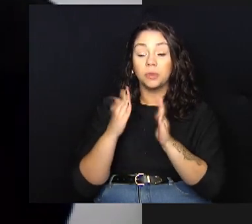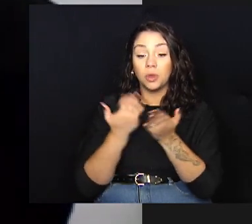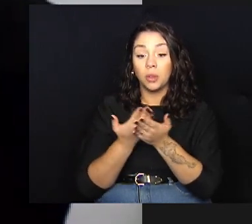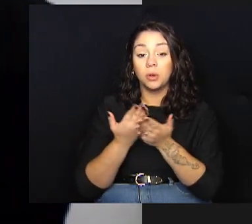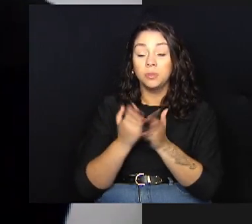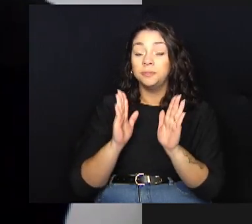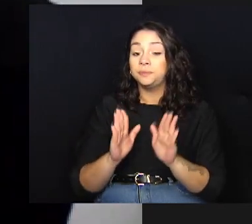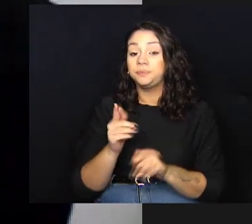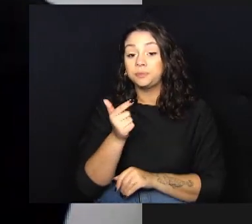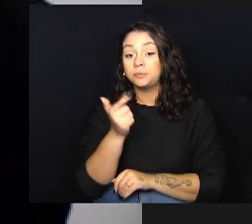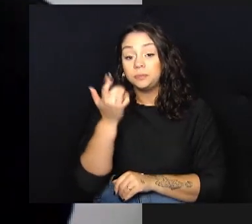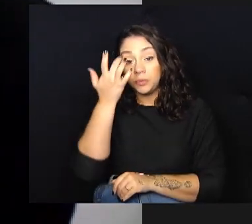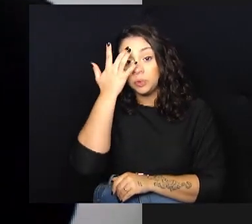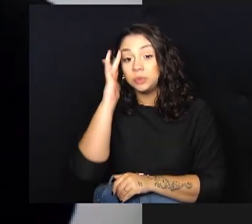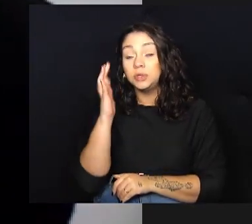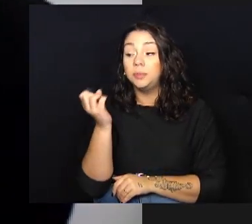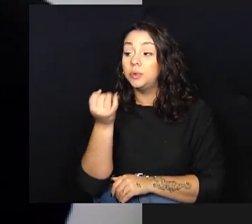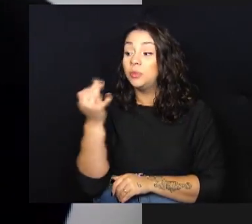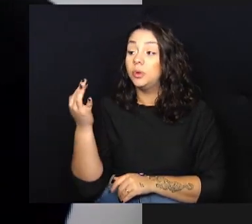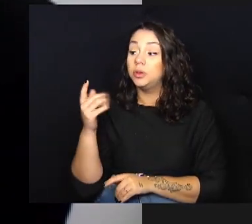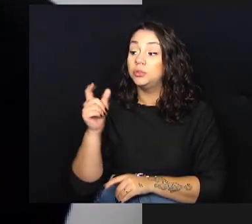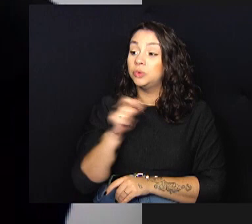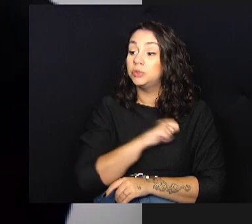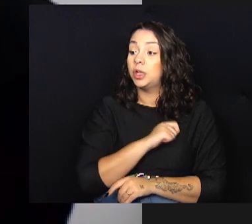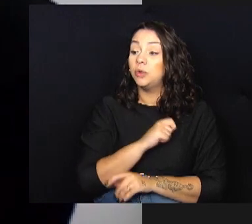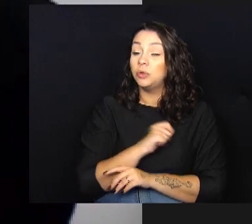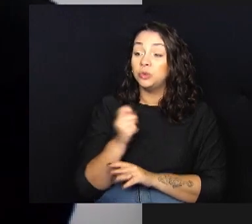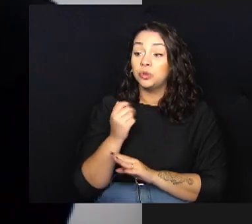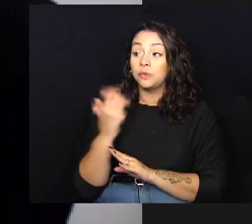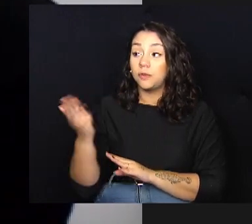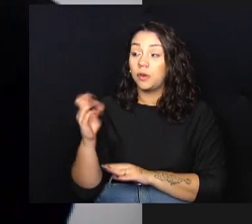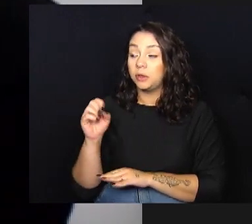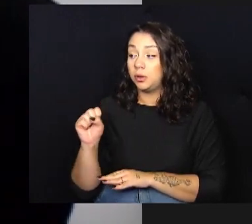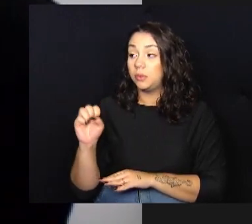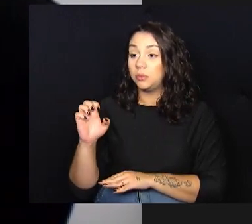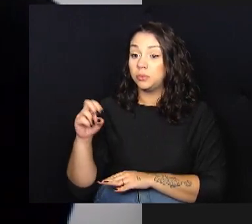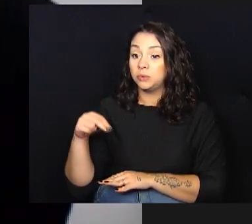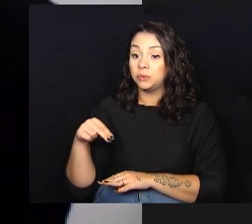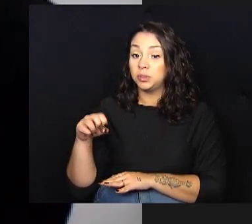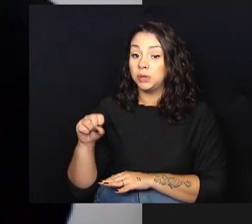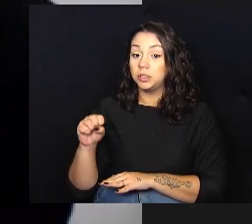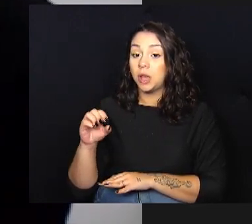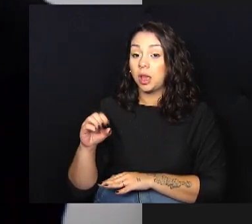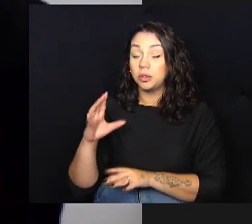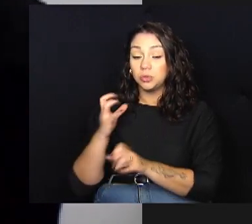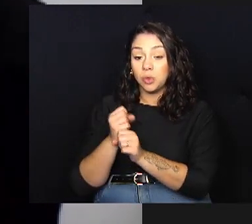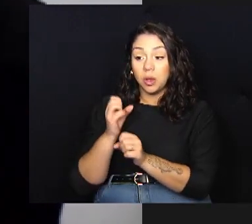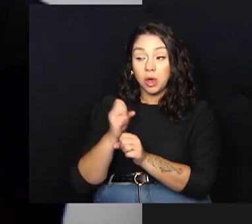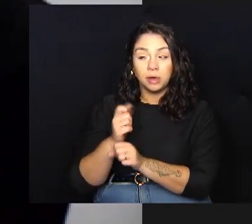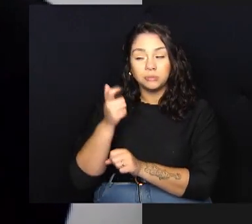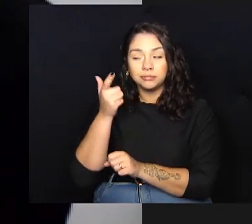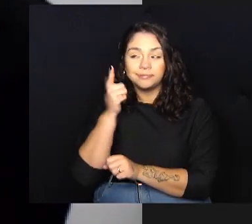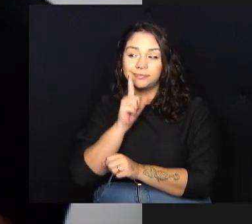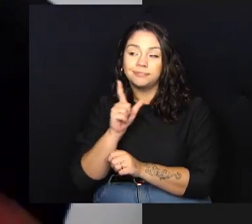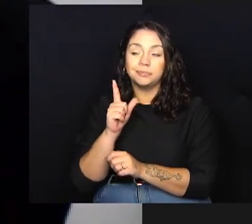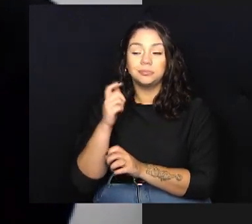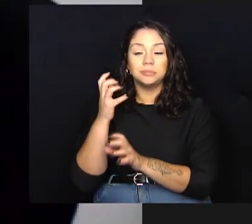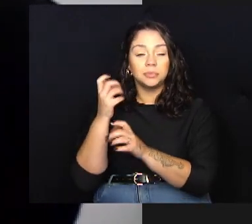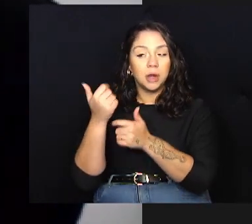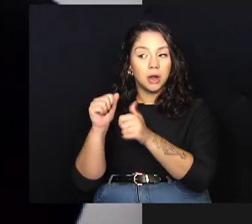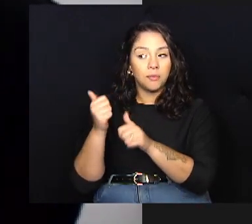não sabe aqueles que estão fora da escola né então o senso ele permite que a gente faça essa avaliação saiba exatamente